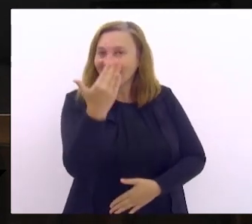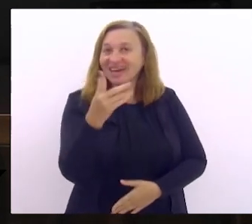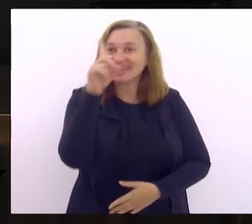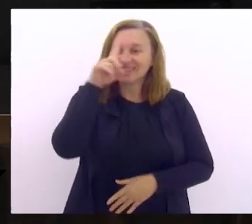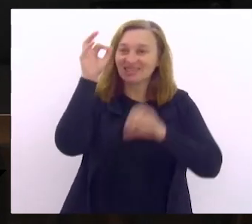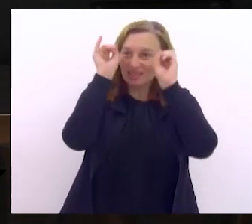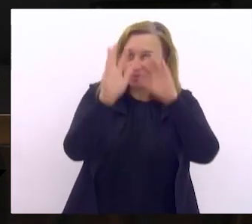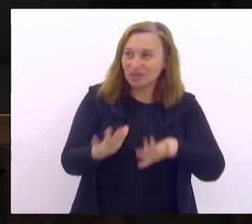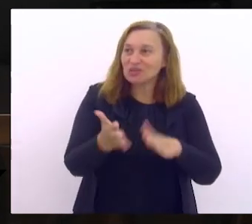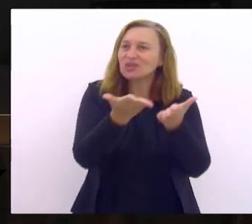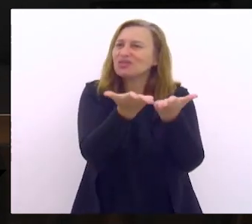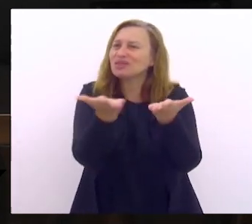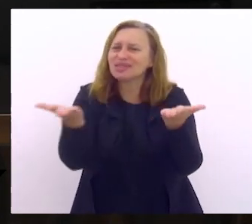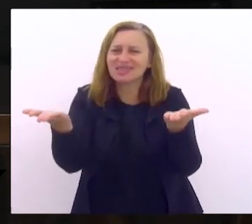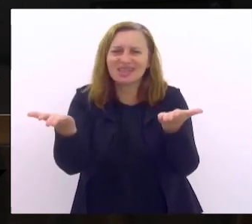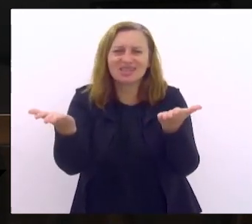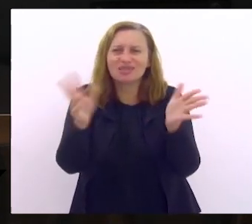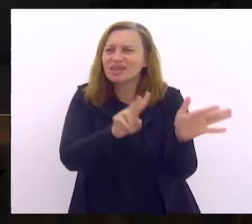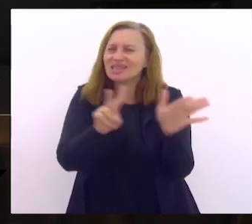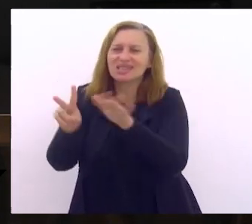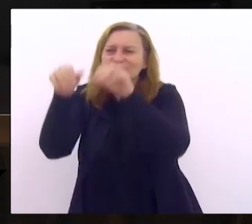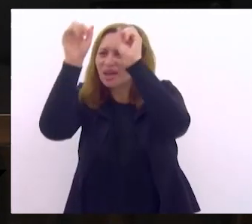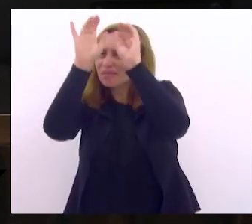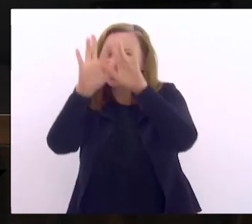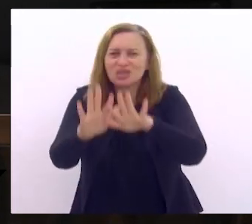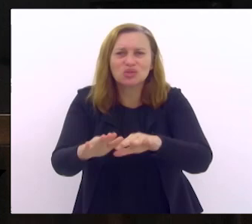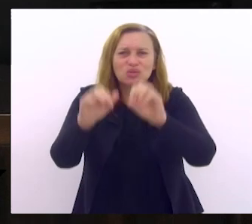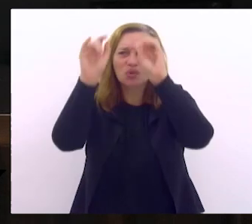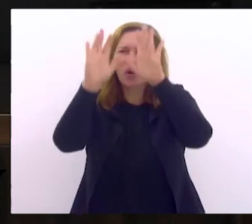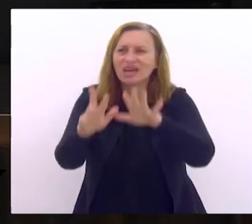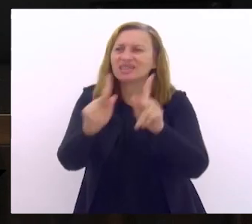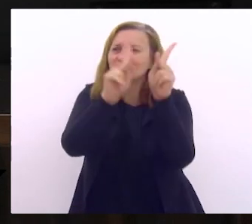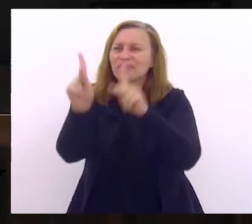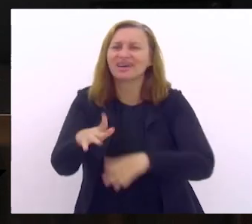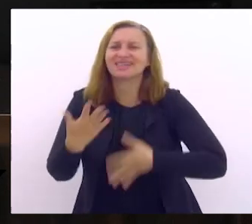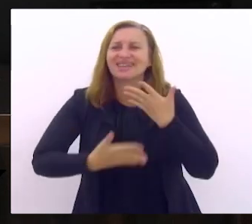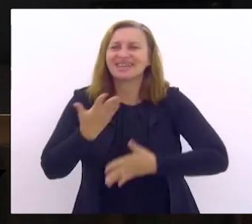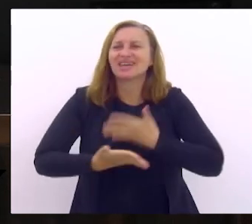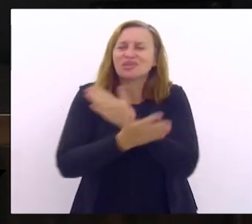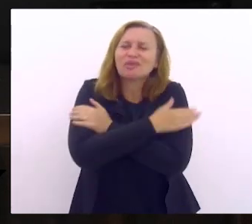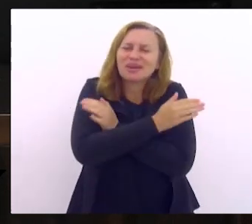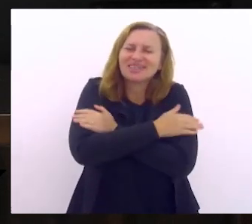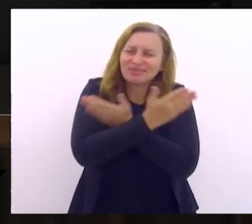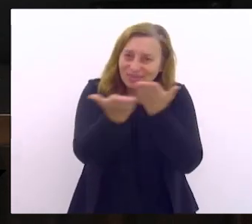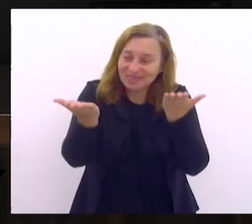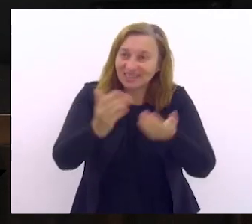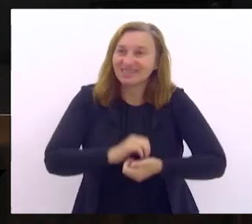Deus abençoe todos vocês, vocês tenham uma semana abençoada de paz e alegria. Um abraço.